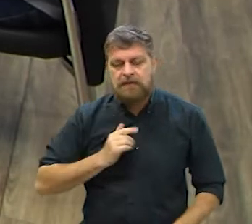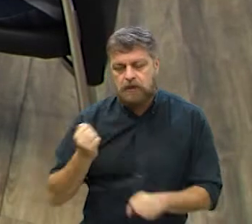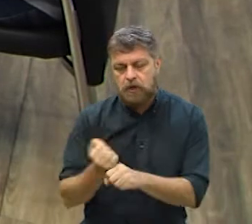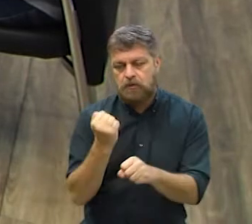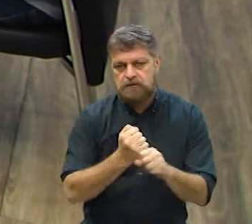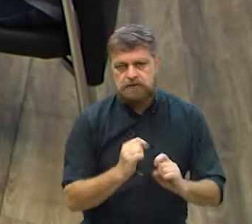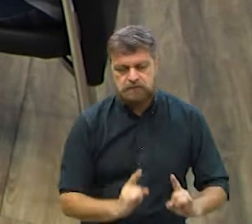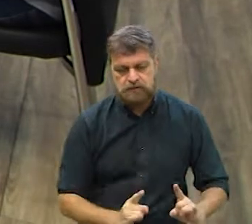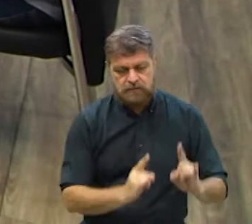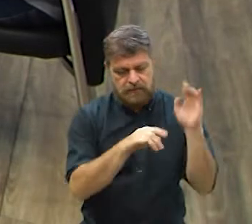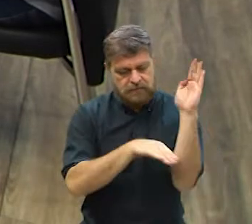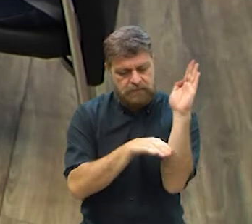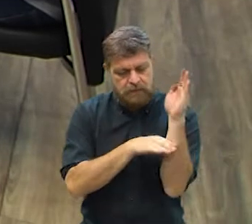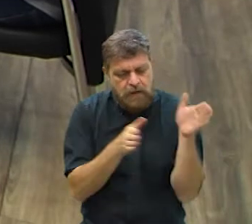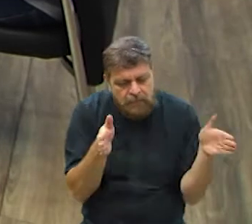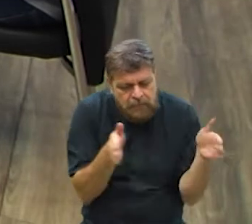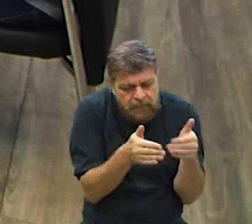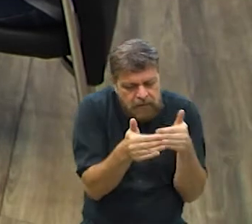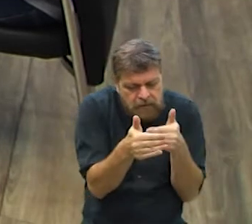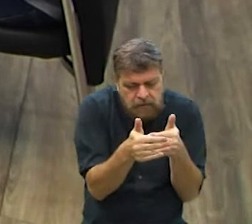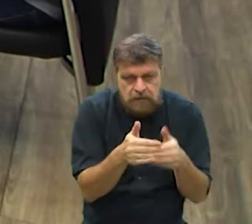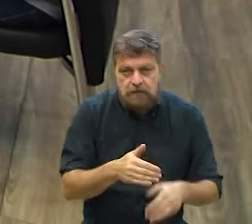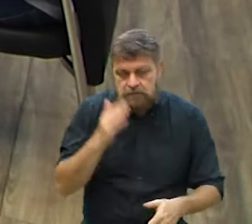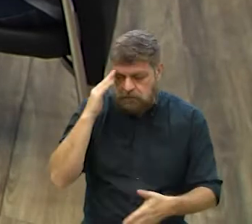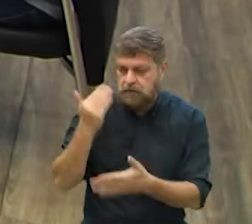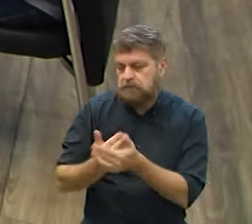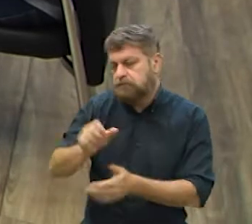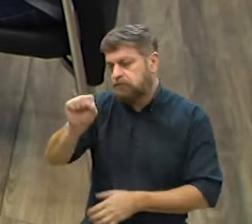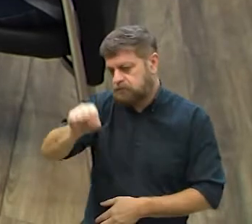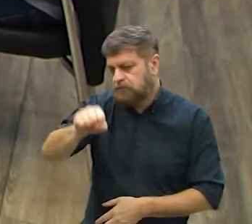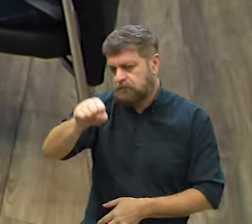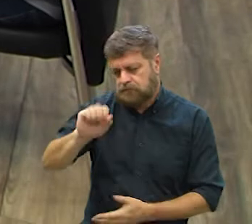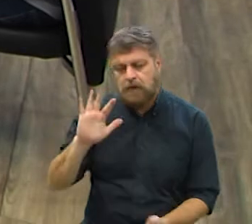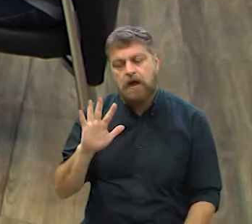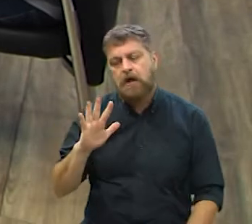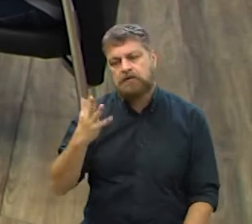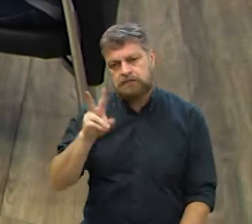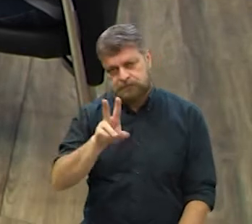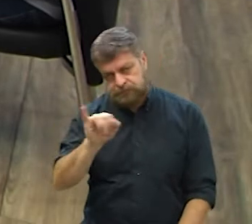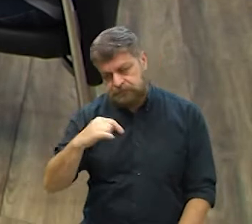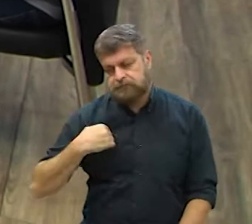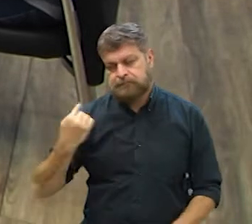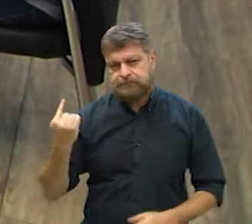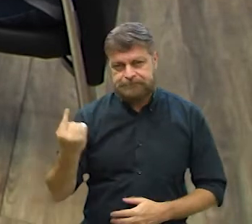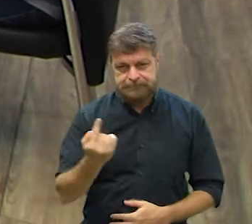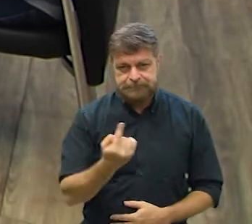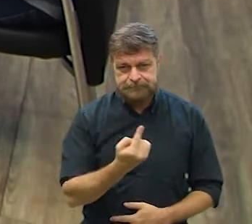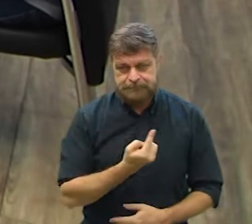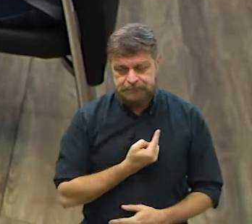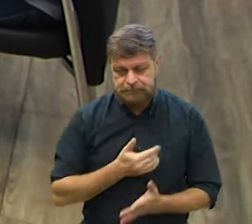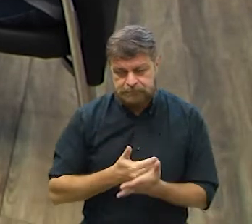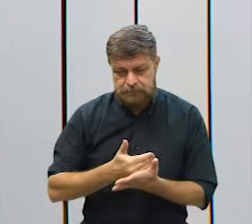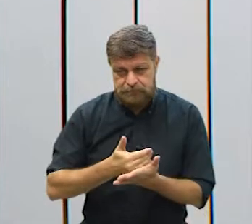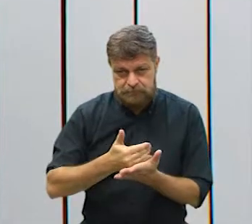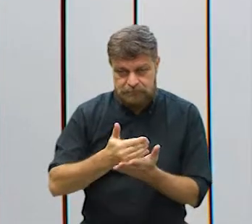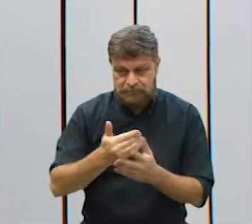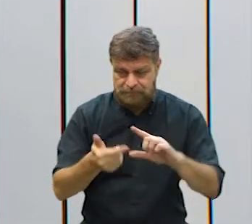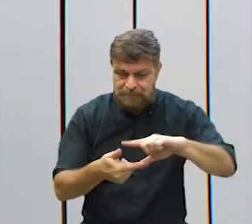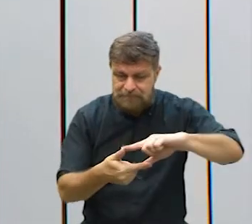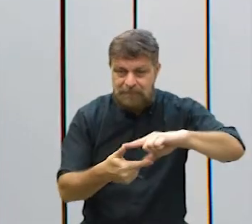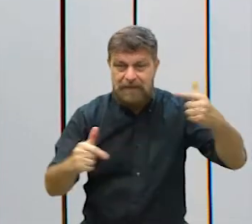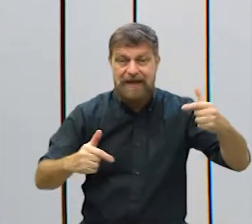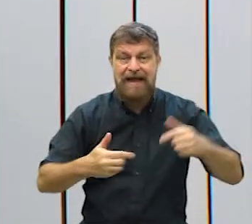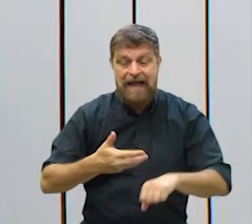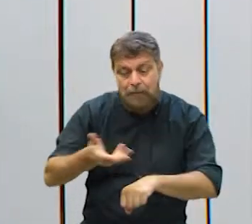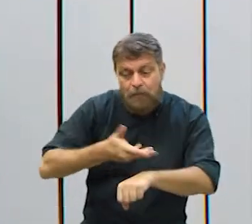a criação de mais imóveis? Sim, acredito sim, é inevitável, né? A gente está partindo para uma